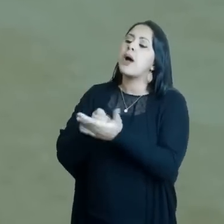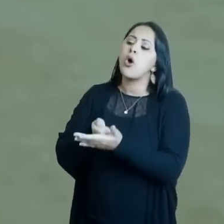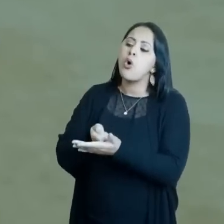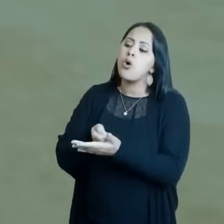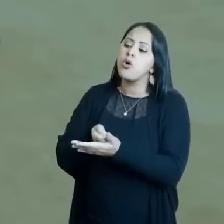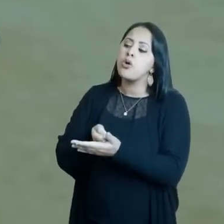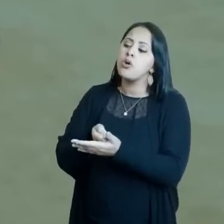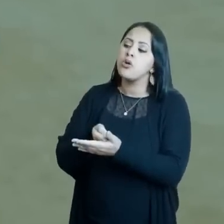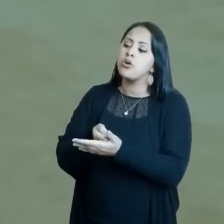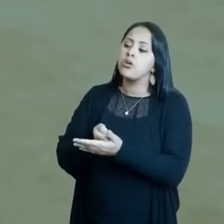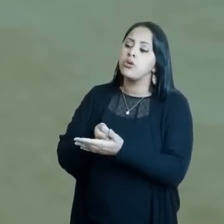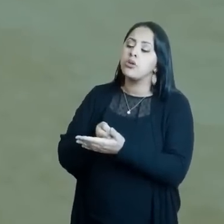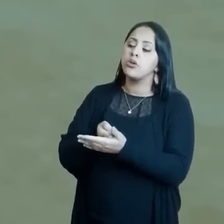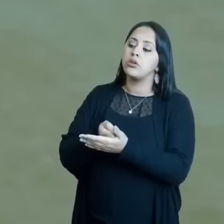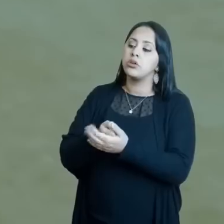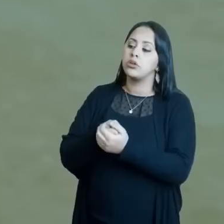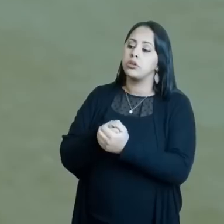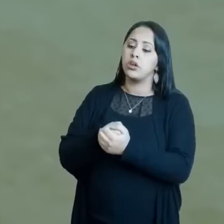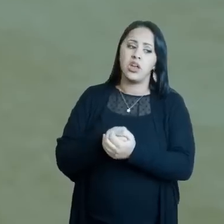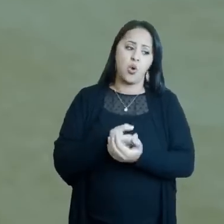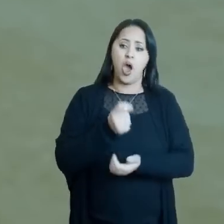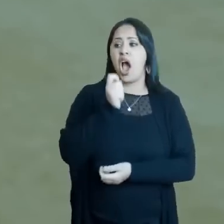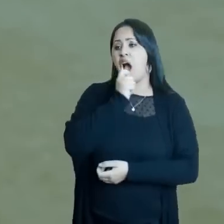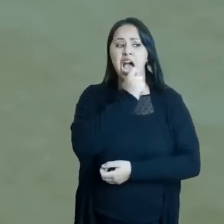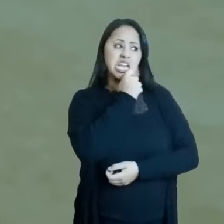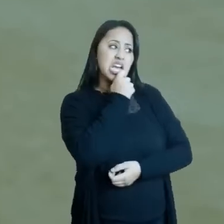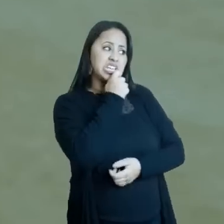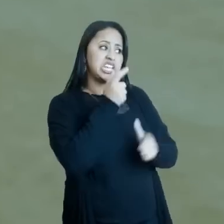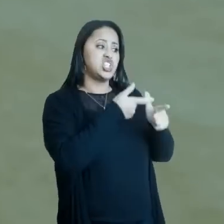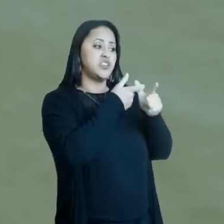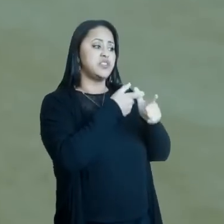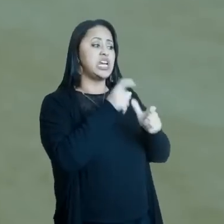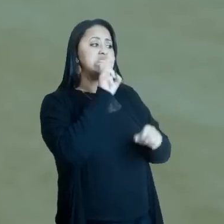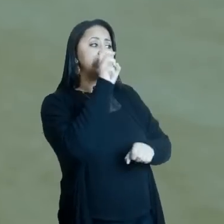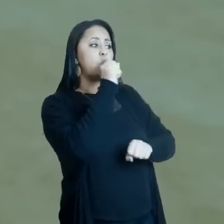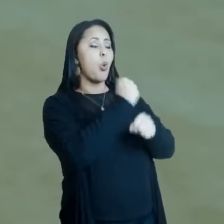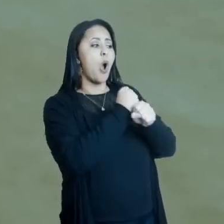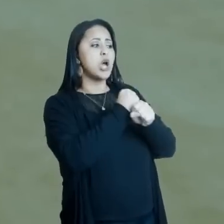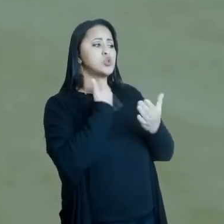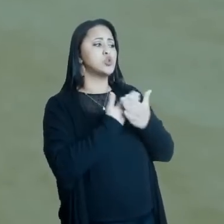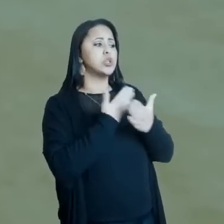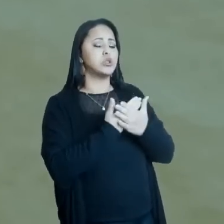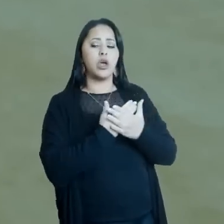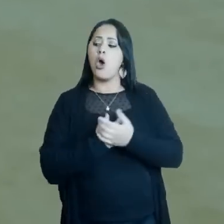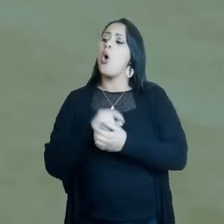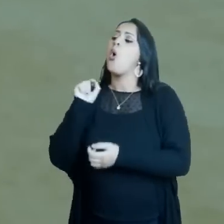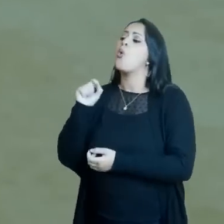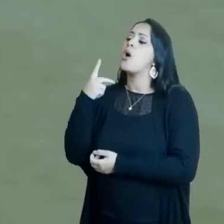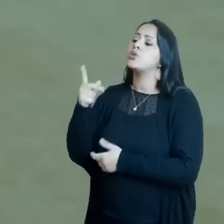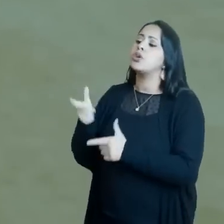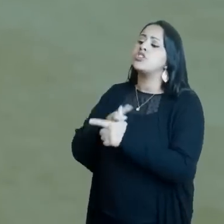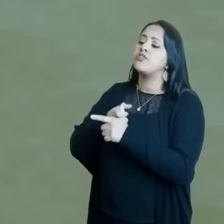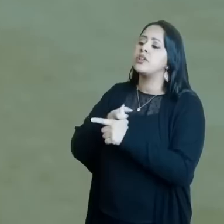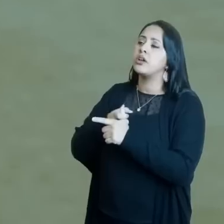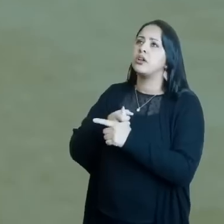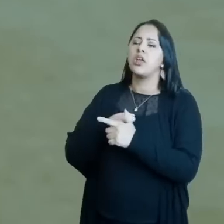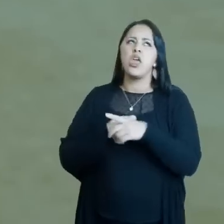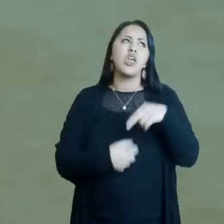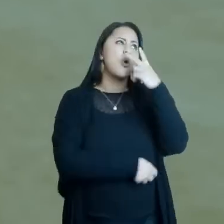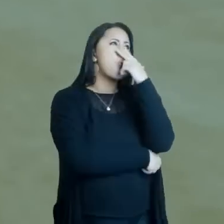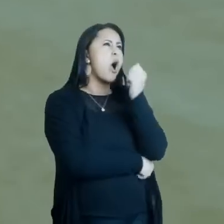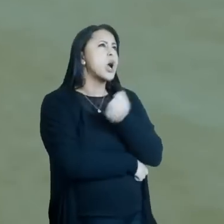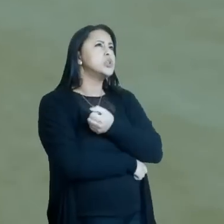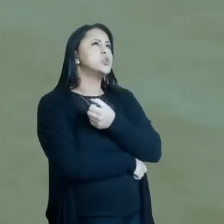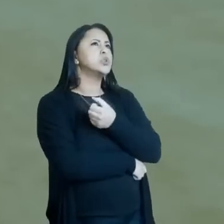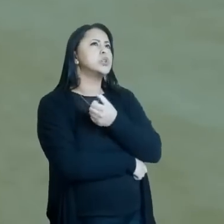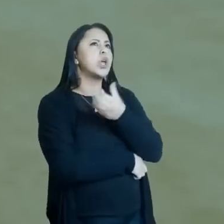curso? Eu ainda estou devendo. Tá, quanto que é a dívida? Eu acho que, como eu no segundo semestre eu